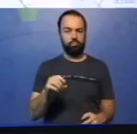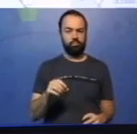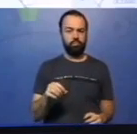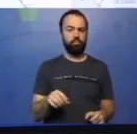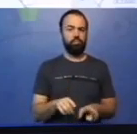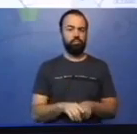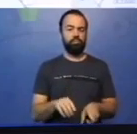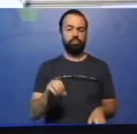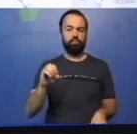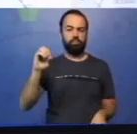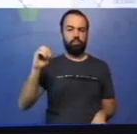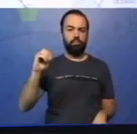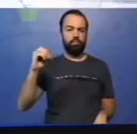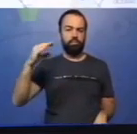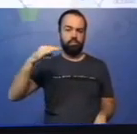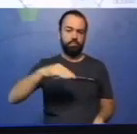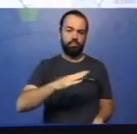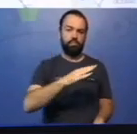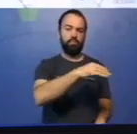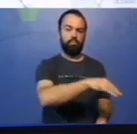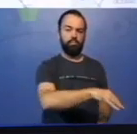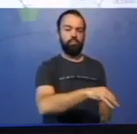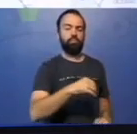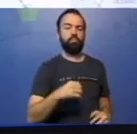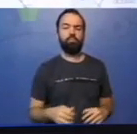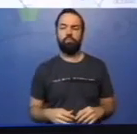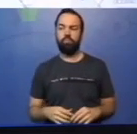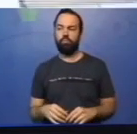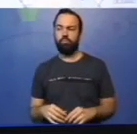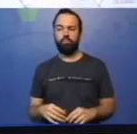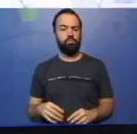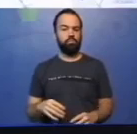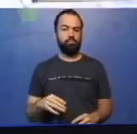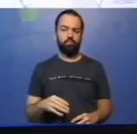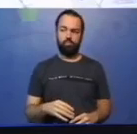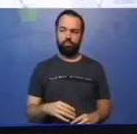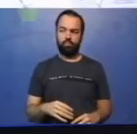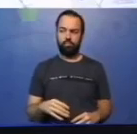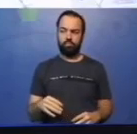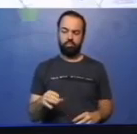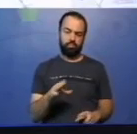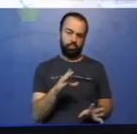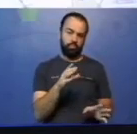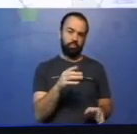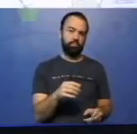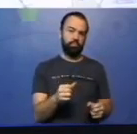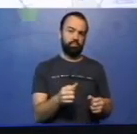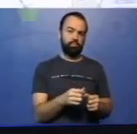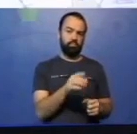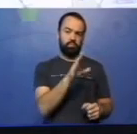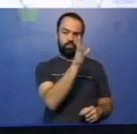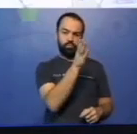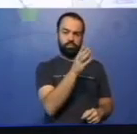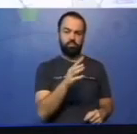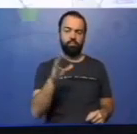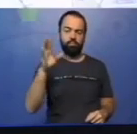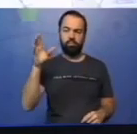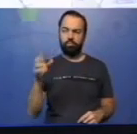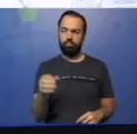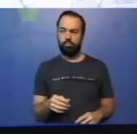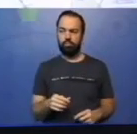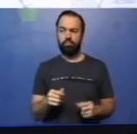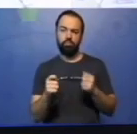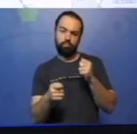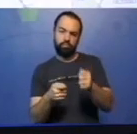aos mares, né, e não está especificamente na região norte ou na região sul, mas sim nas cidades litorâneas. E controlam aí a